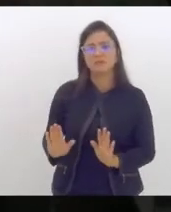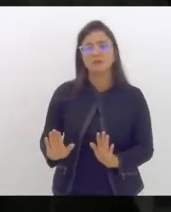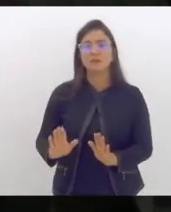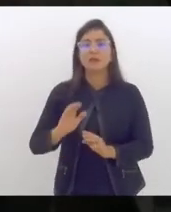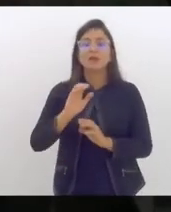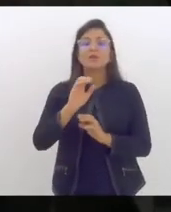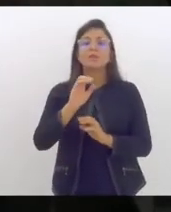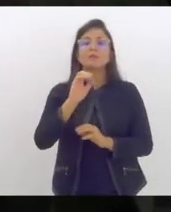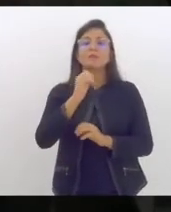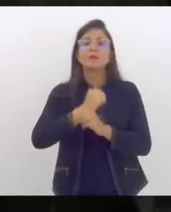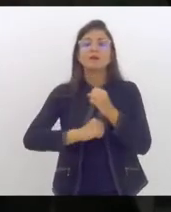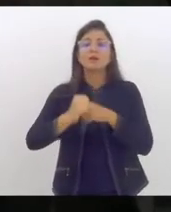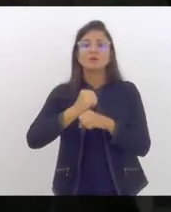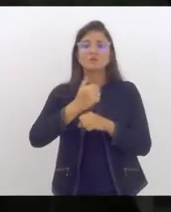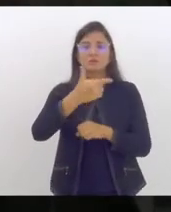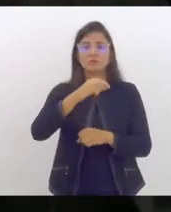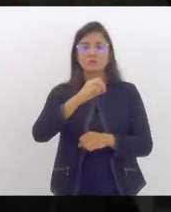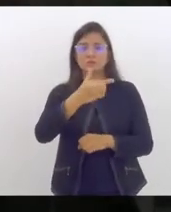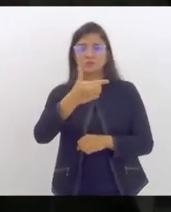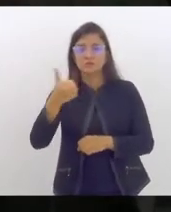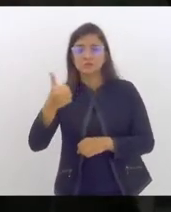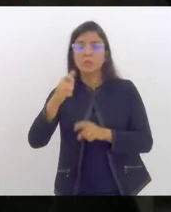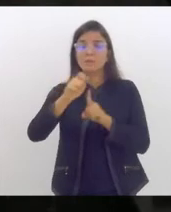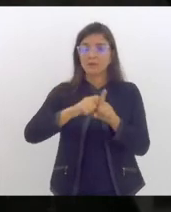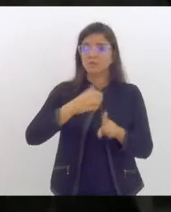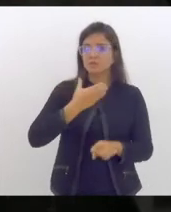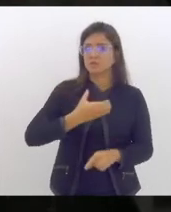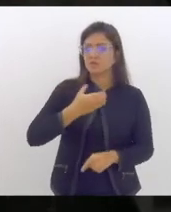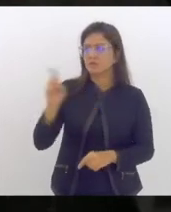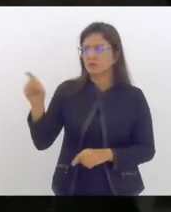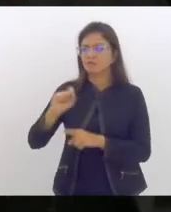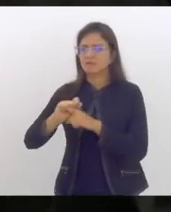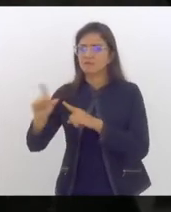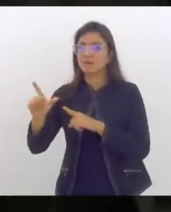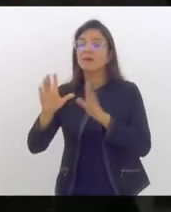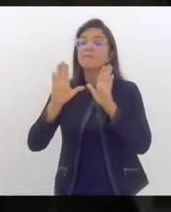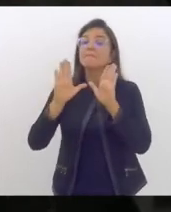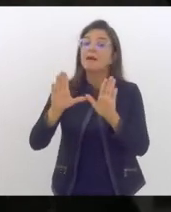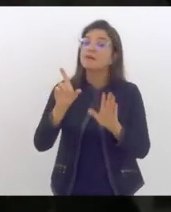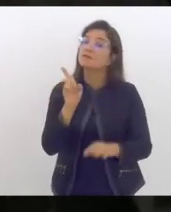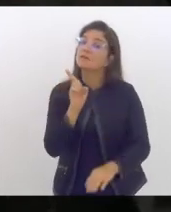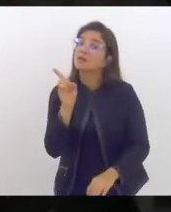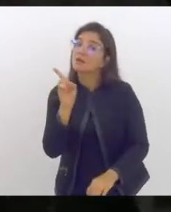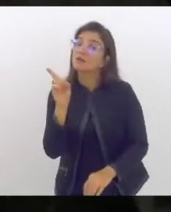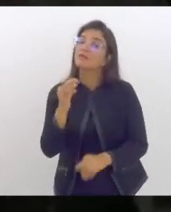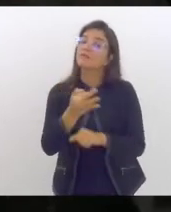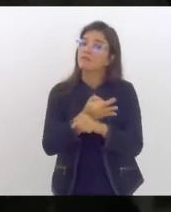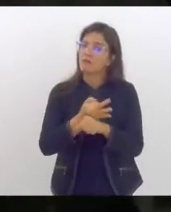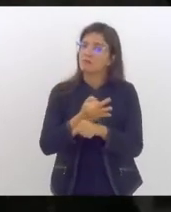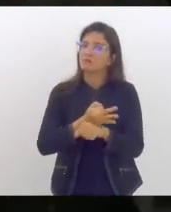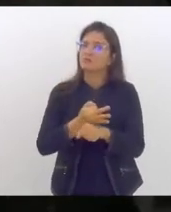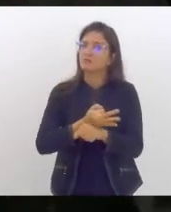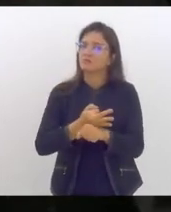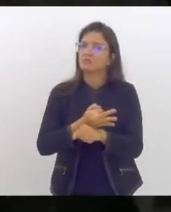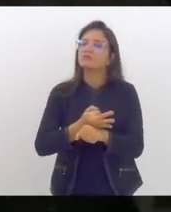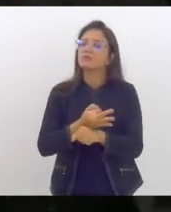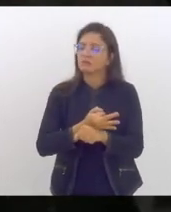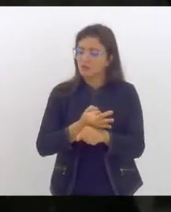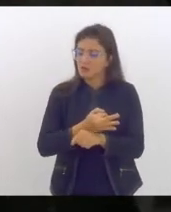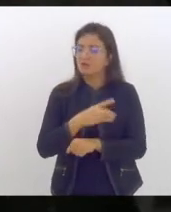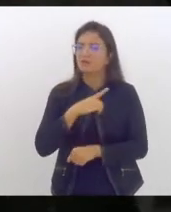21. Entretanto, ele tinha férias regulamentares para serem